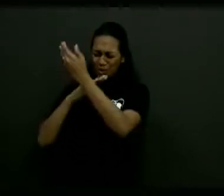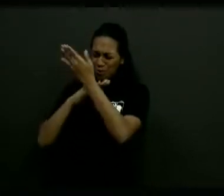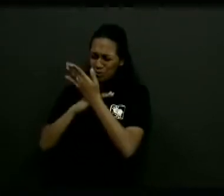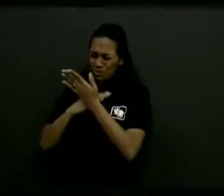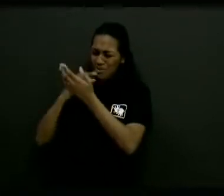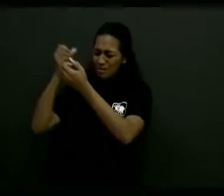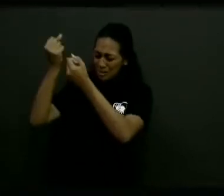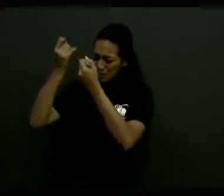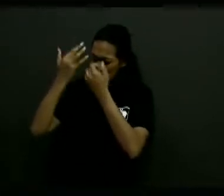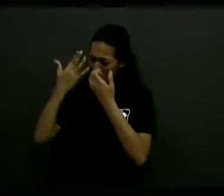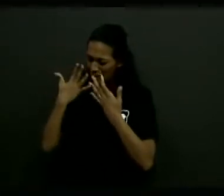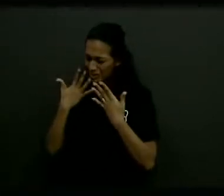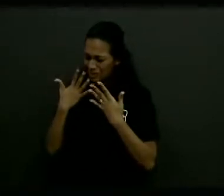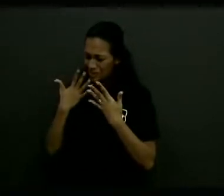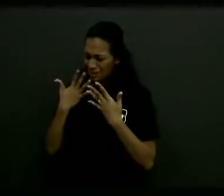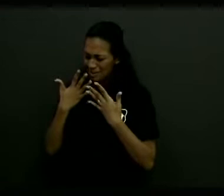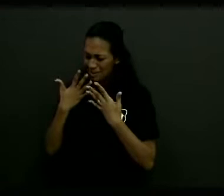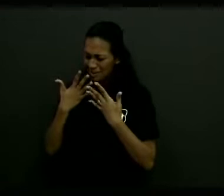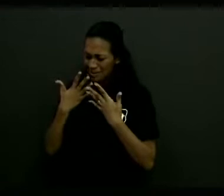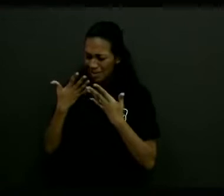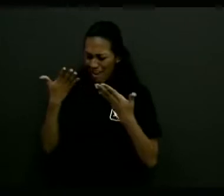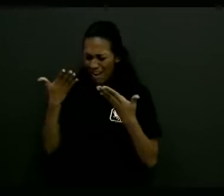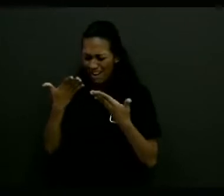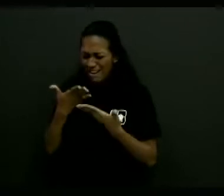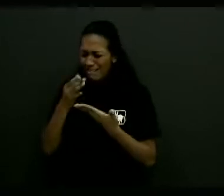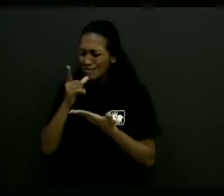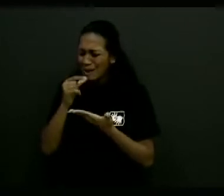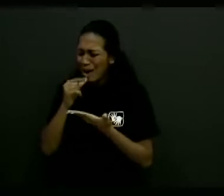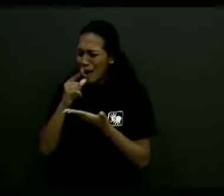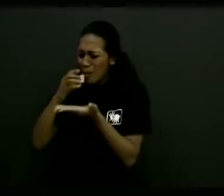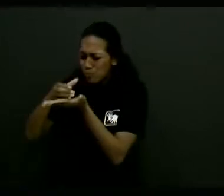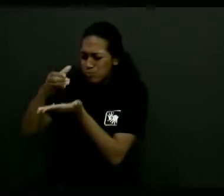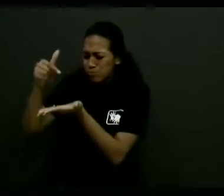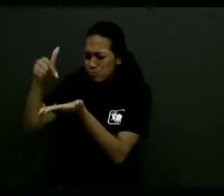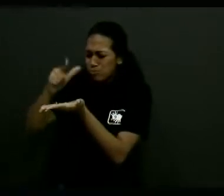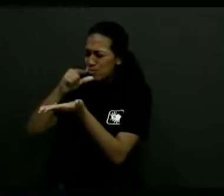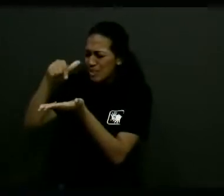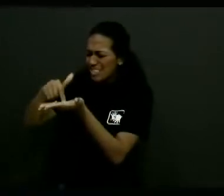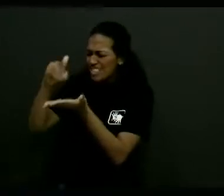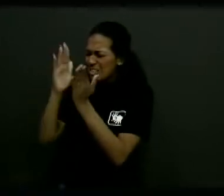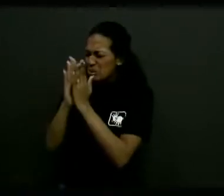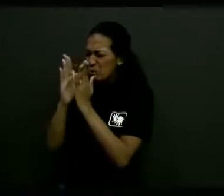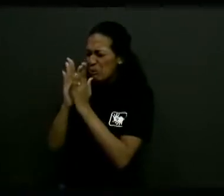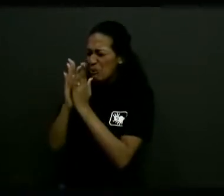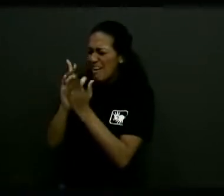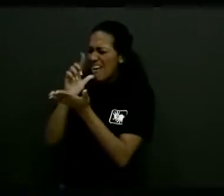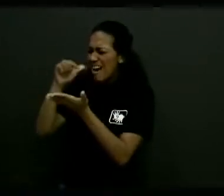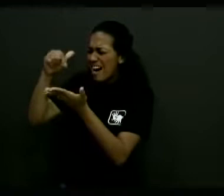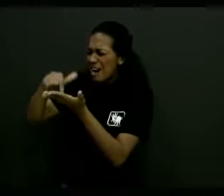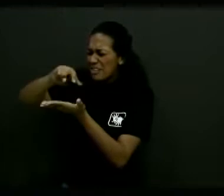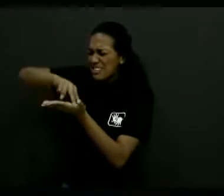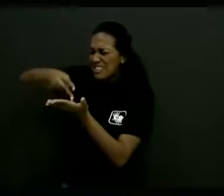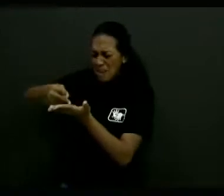nos abençoa, e que esse copo d'água, Senhor, seja um ato profético, as águas que limpam,